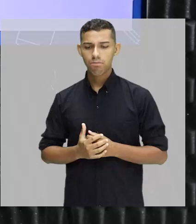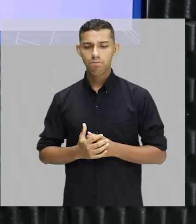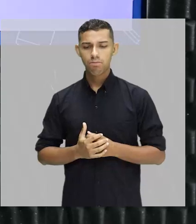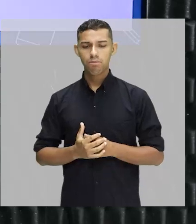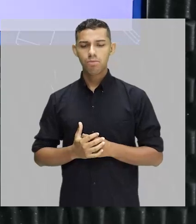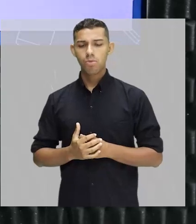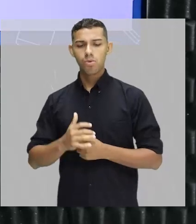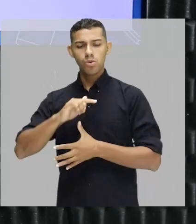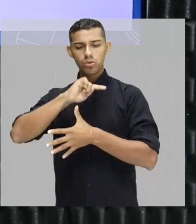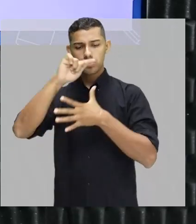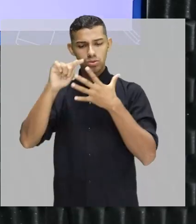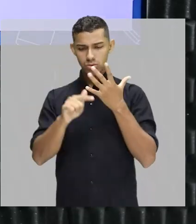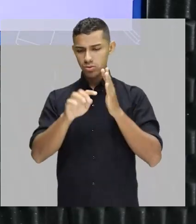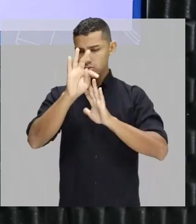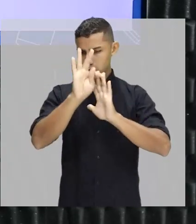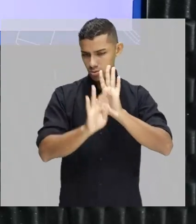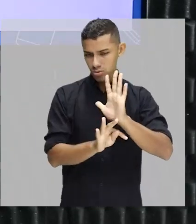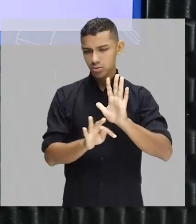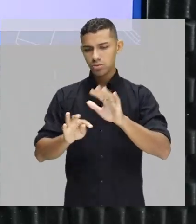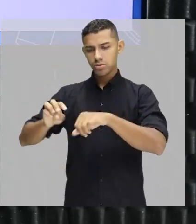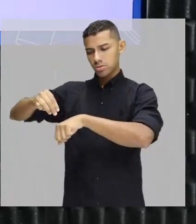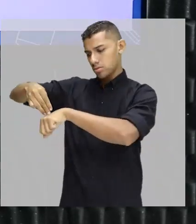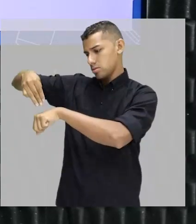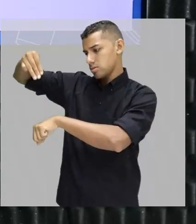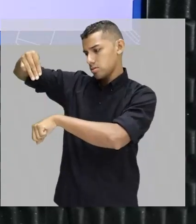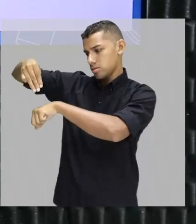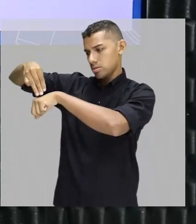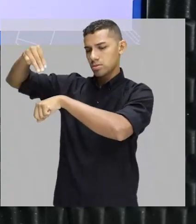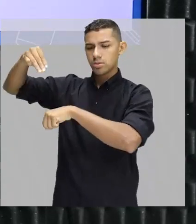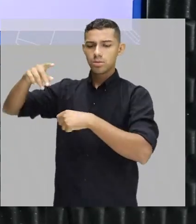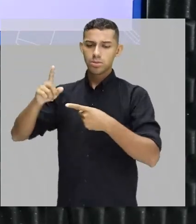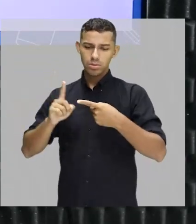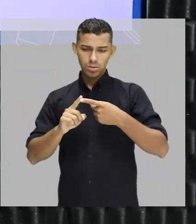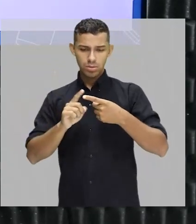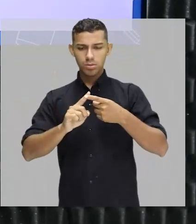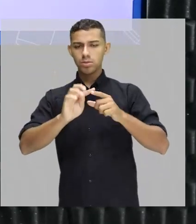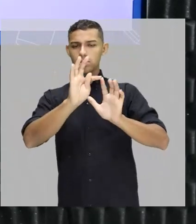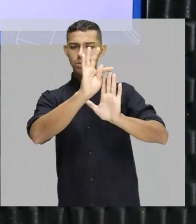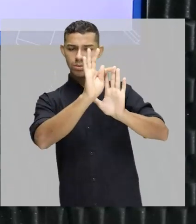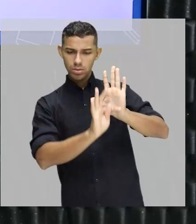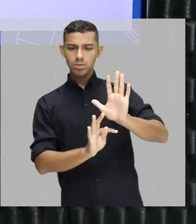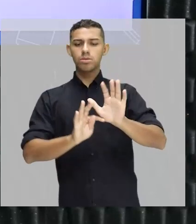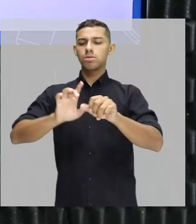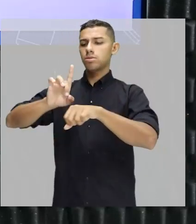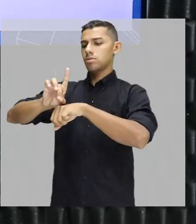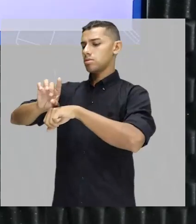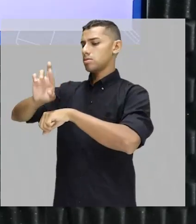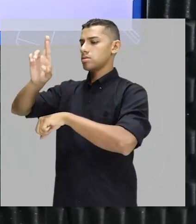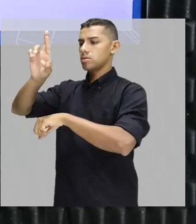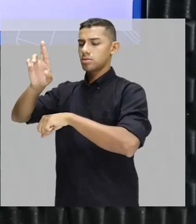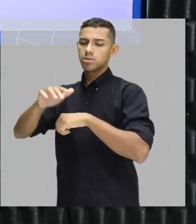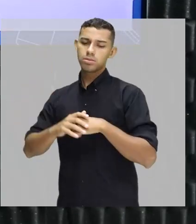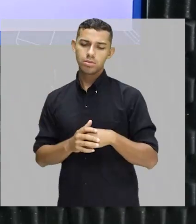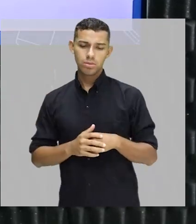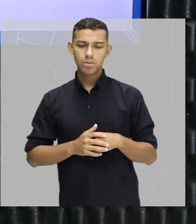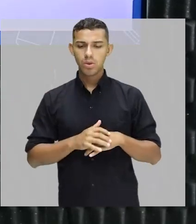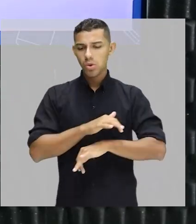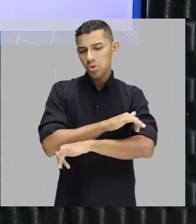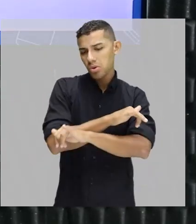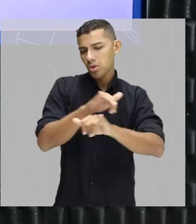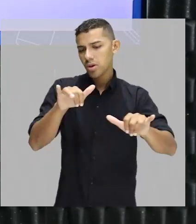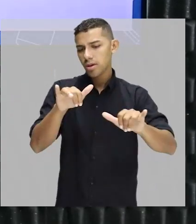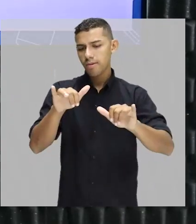dissertativos, geralmente dissertação de mestrado, tese de doutorado, notícias, né? Possui uma linguagem